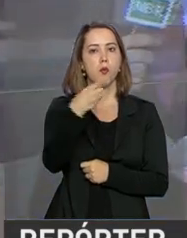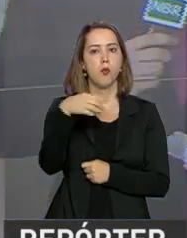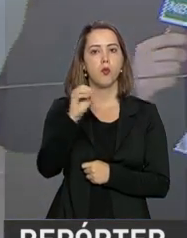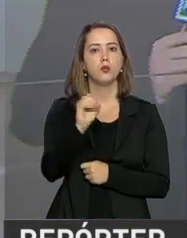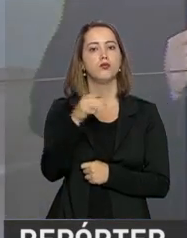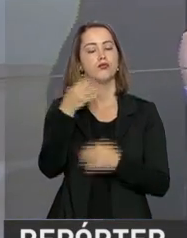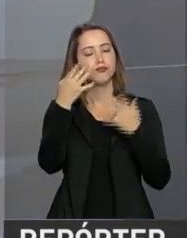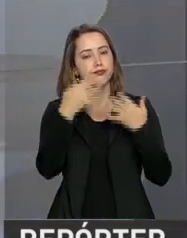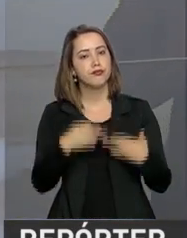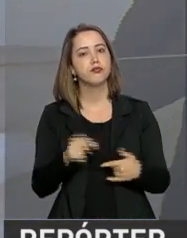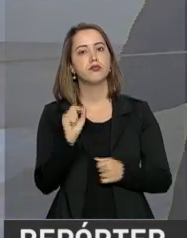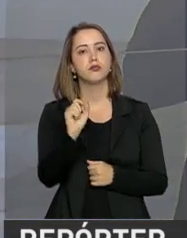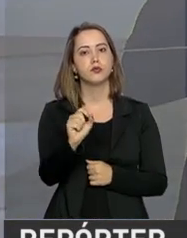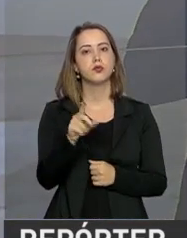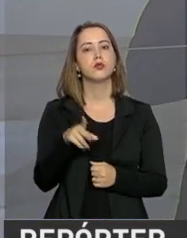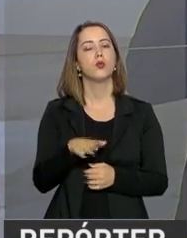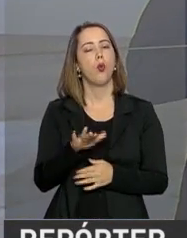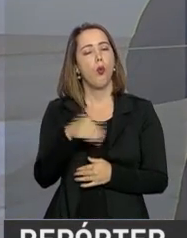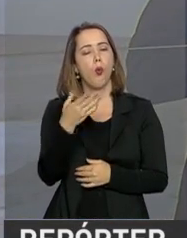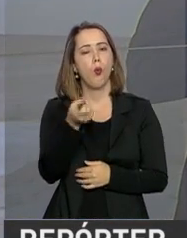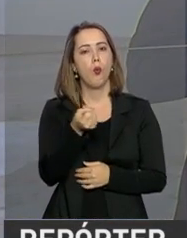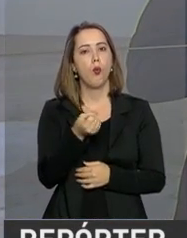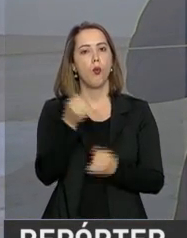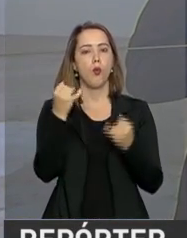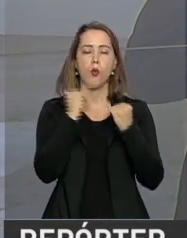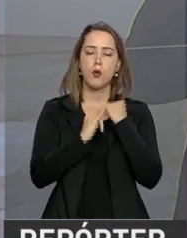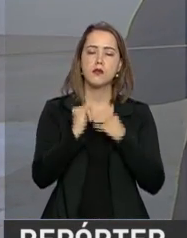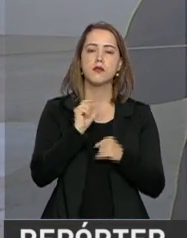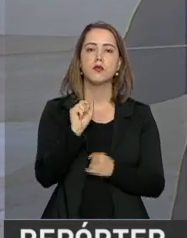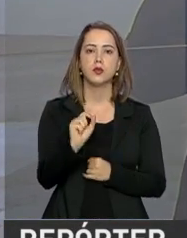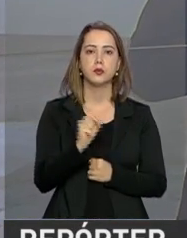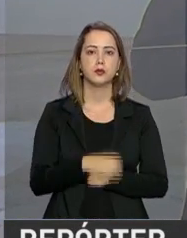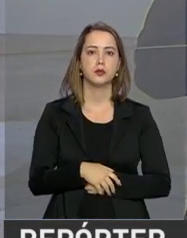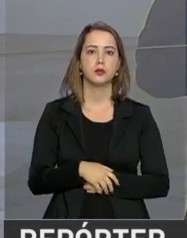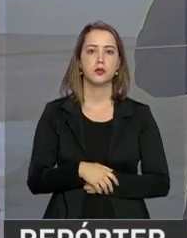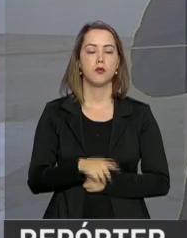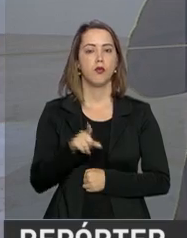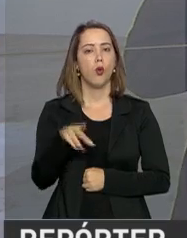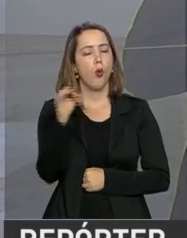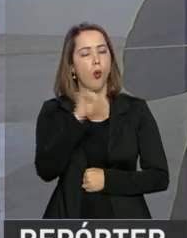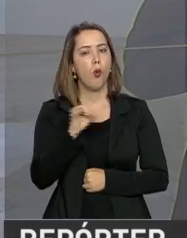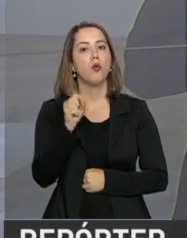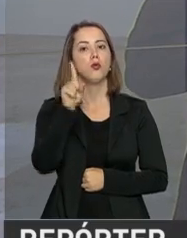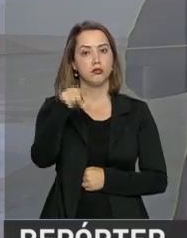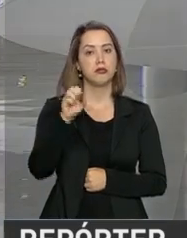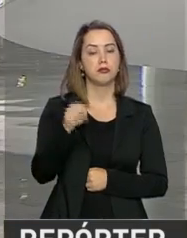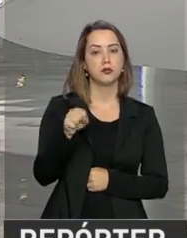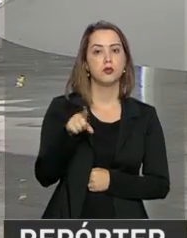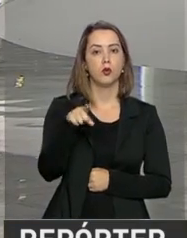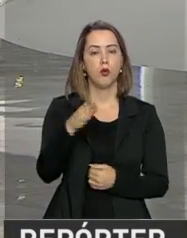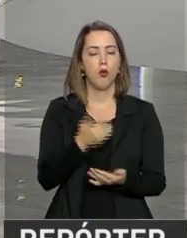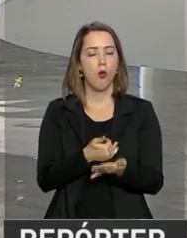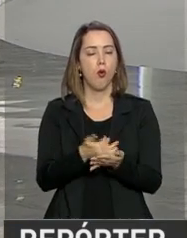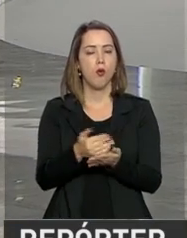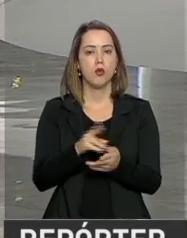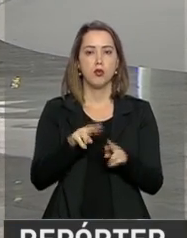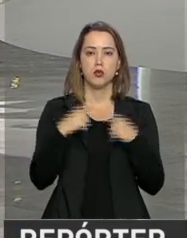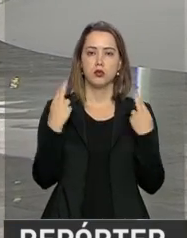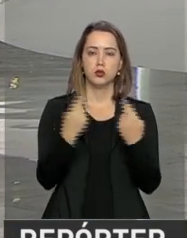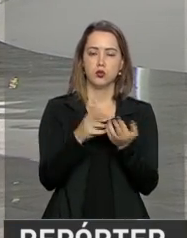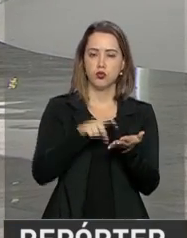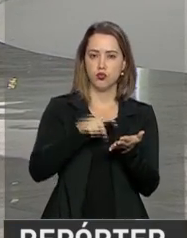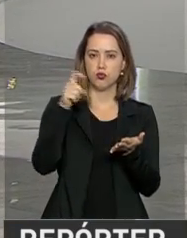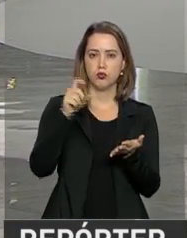detalhes pra gente João Pedro Quais são suas informações Oi Daniele é isso mesmo essa reunião aconteceu agora pela manhã